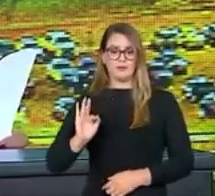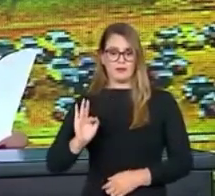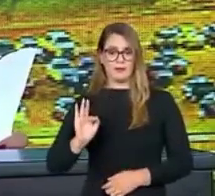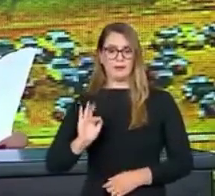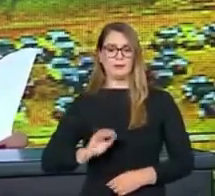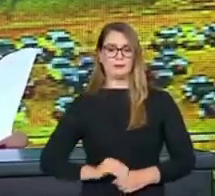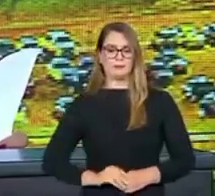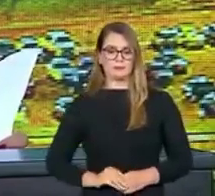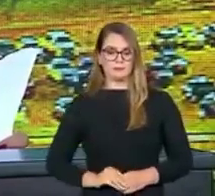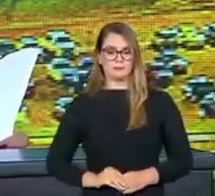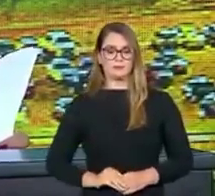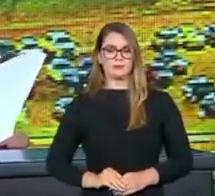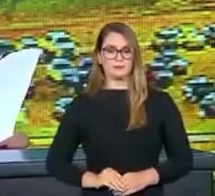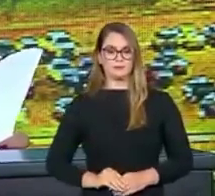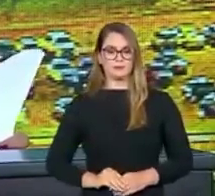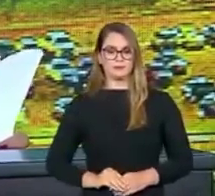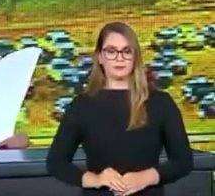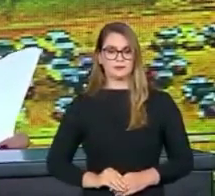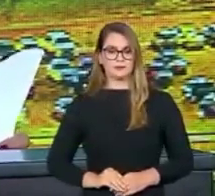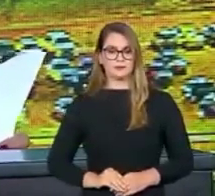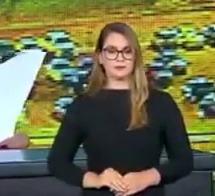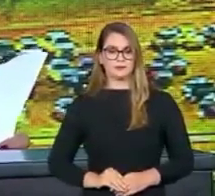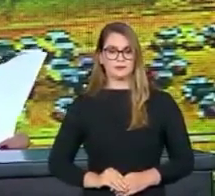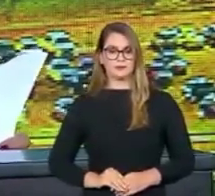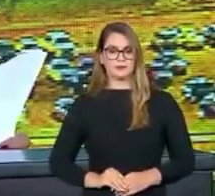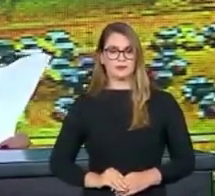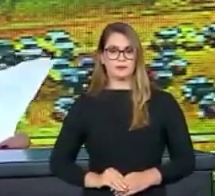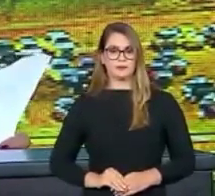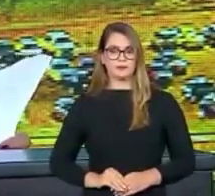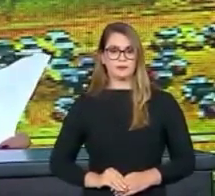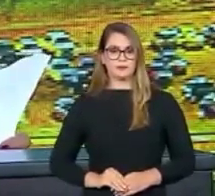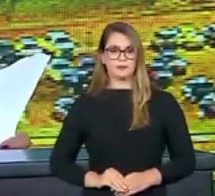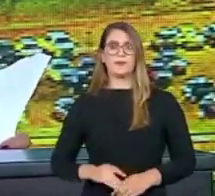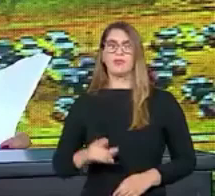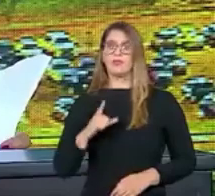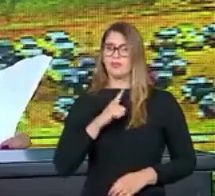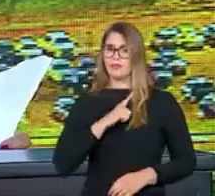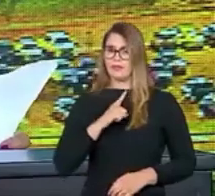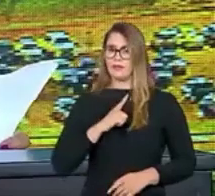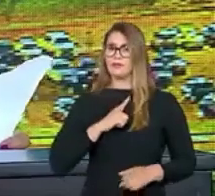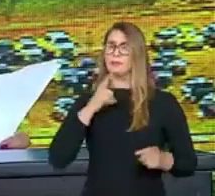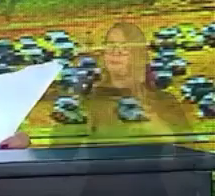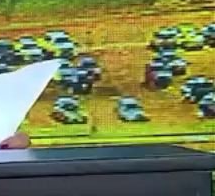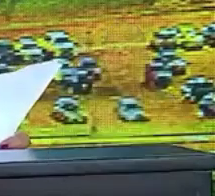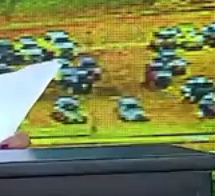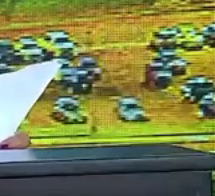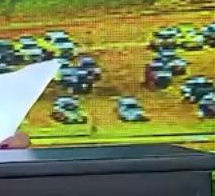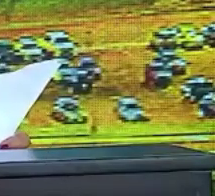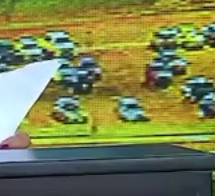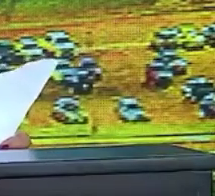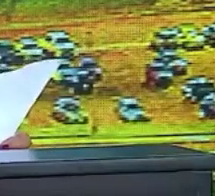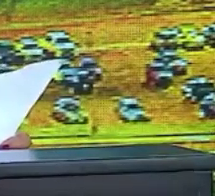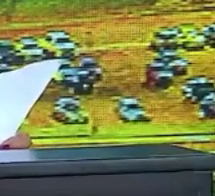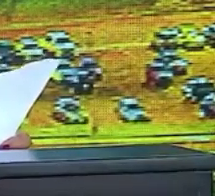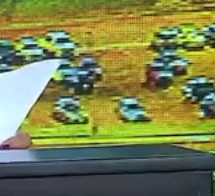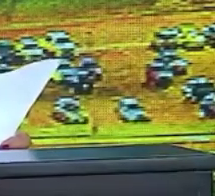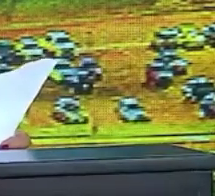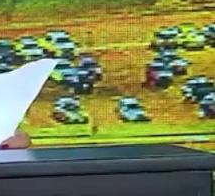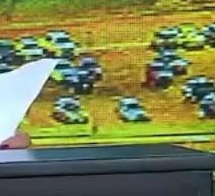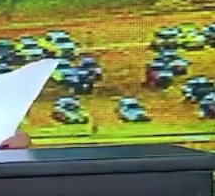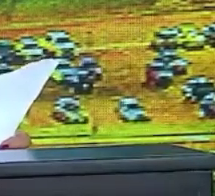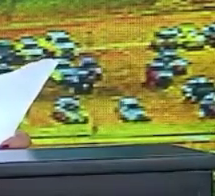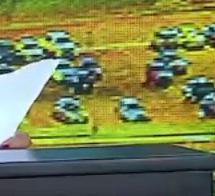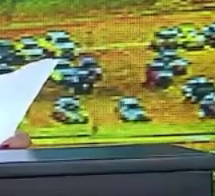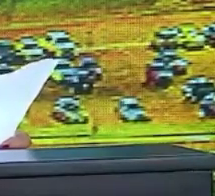Federal ser promovida. Houve grande preocupação com o dia da